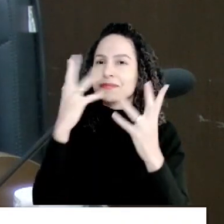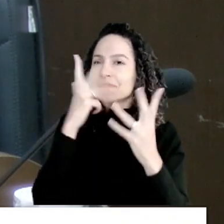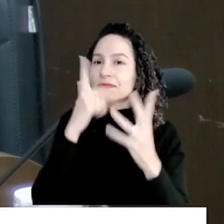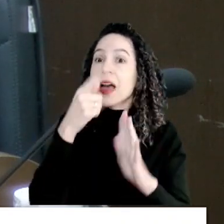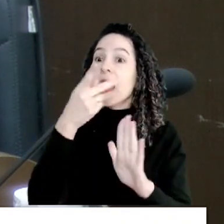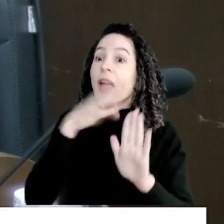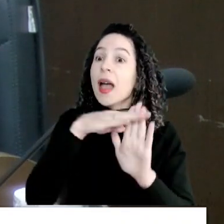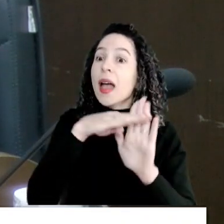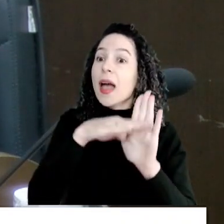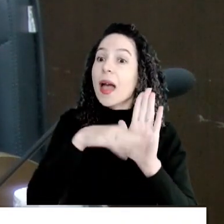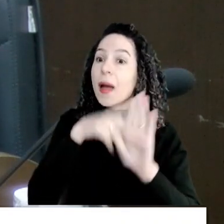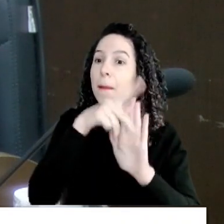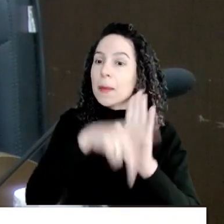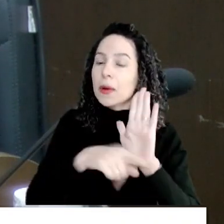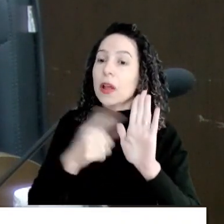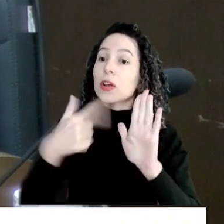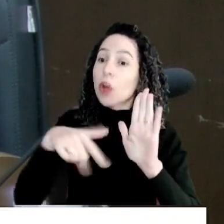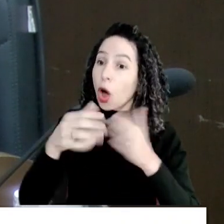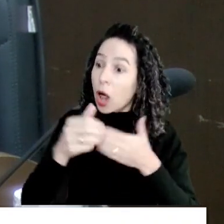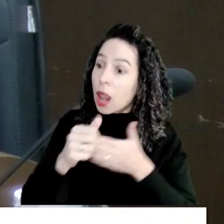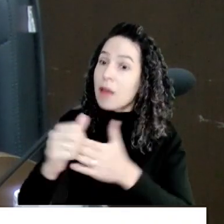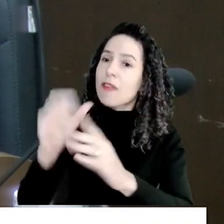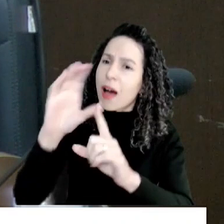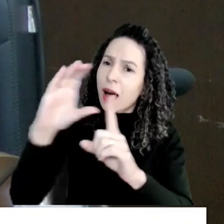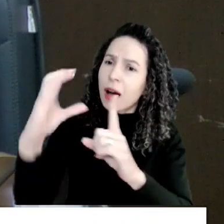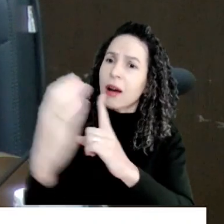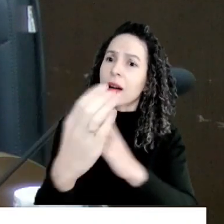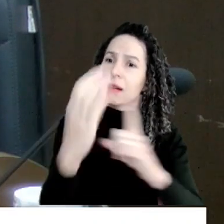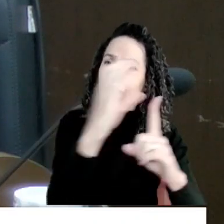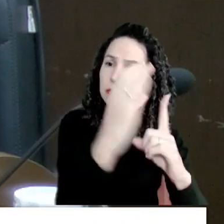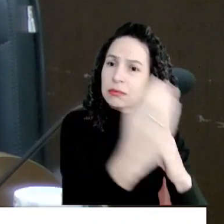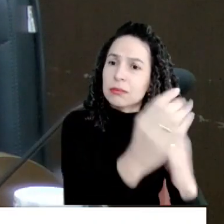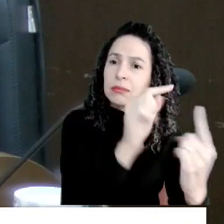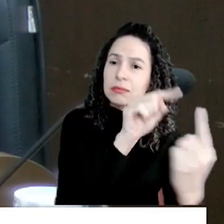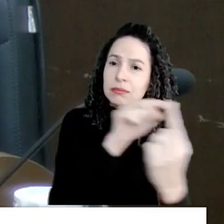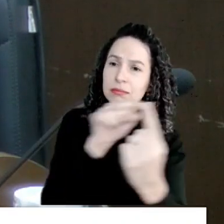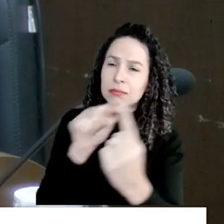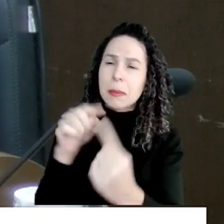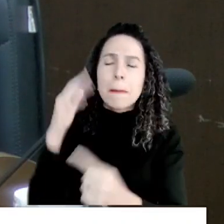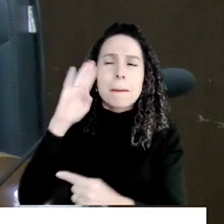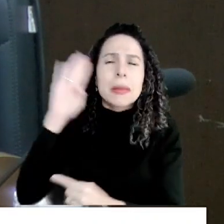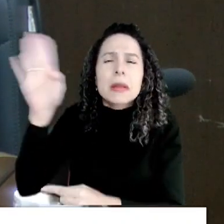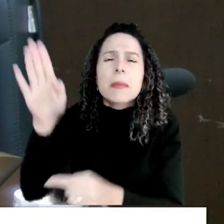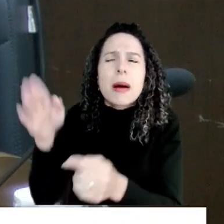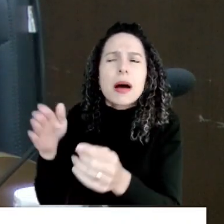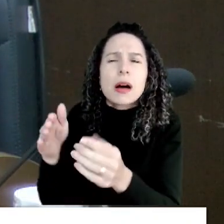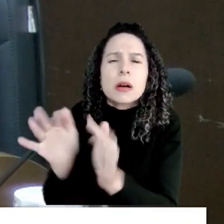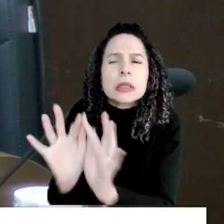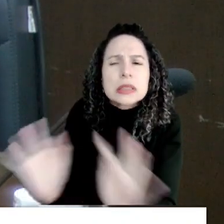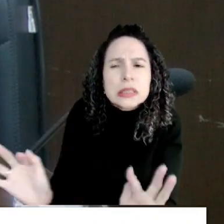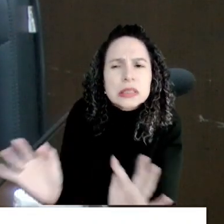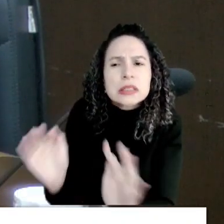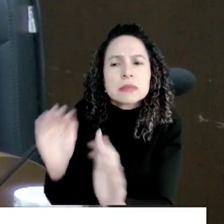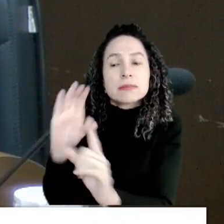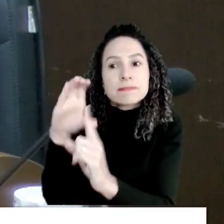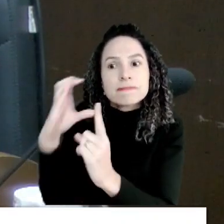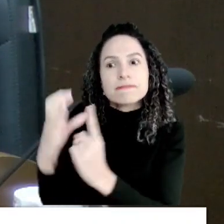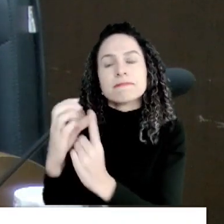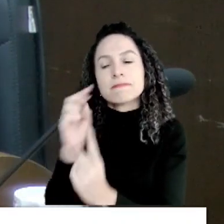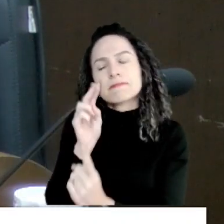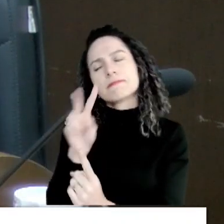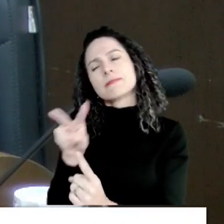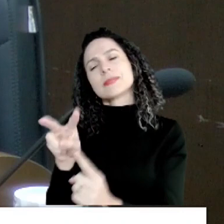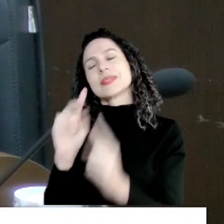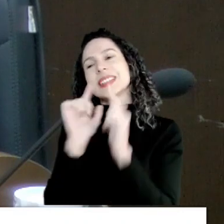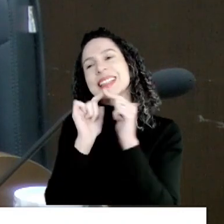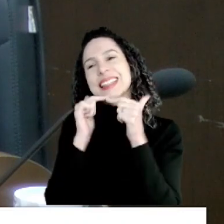nós precisamos levar para as comunidades, principalmente essa comunidade mais carente, o senhor via a alegria das pessoas. E